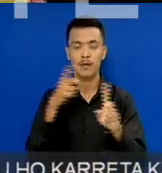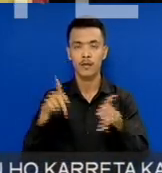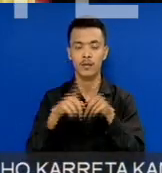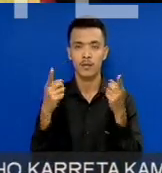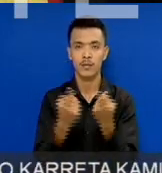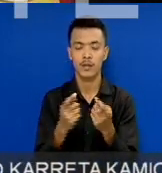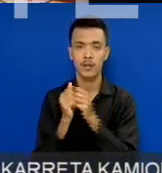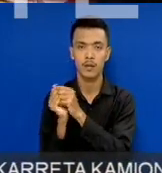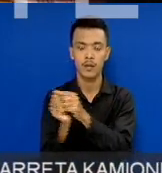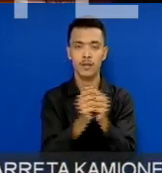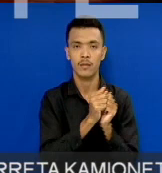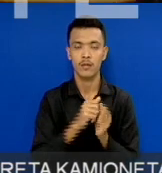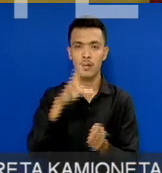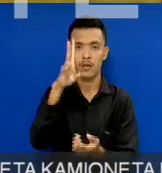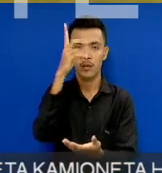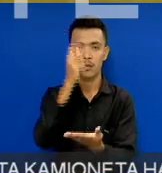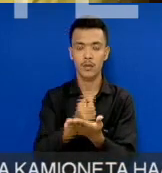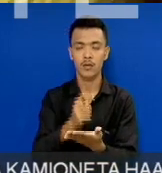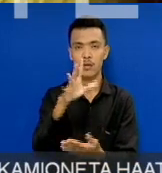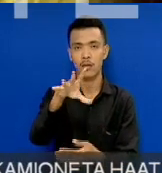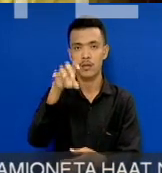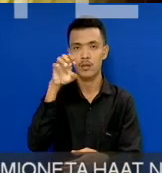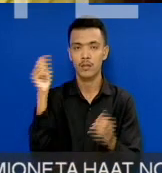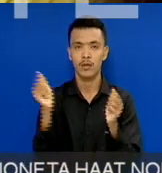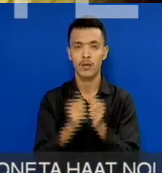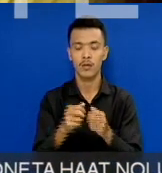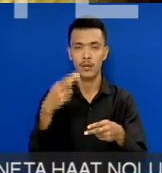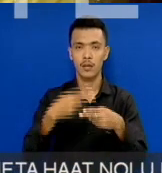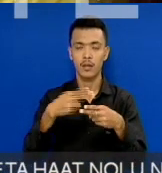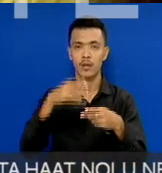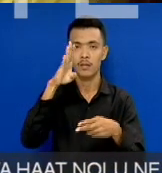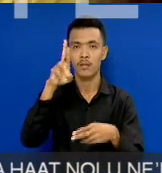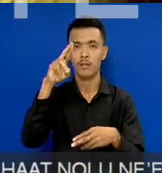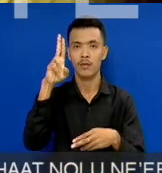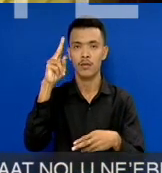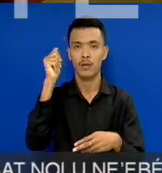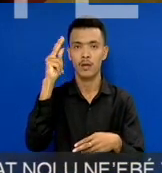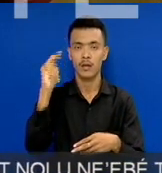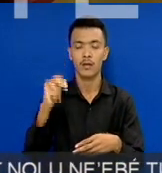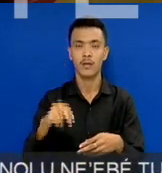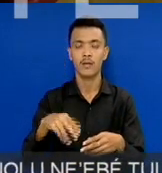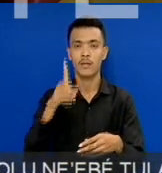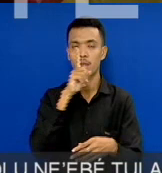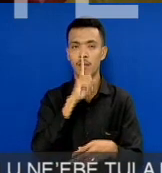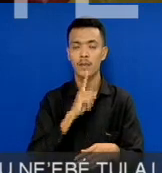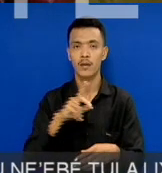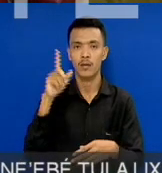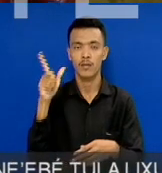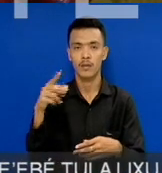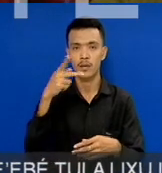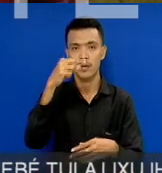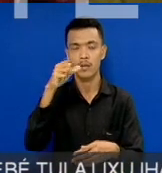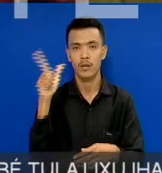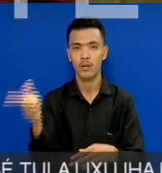Hamutu, toneladas Rihuito Atos Lima, onde marca de Ruamera, o quilograma Ruanulu, nia preço dólar Cia,